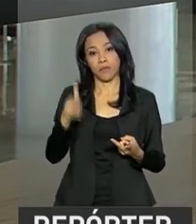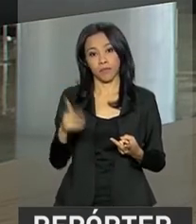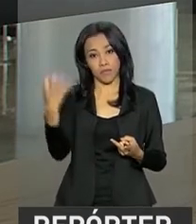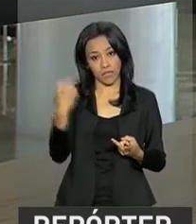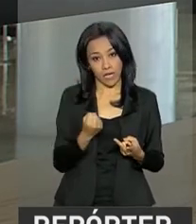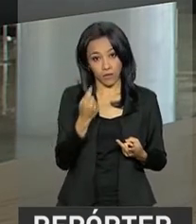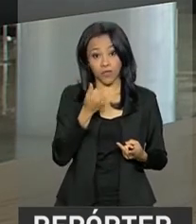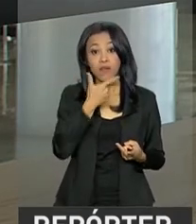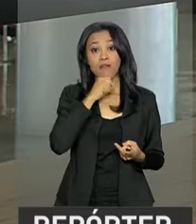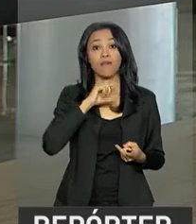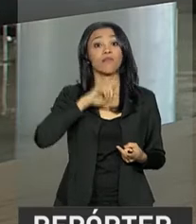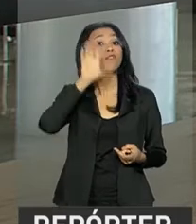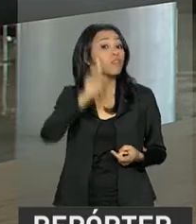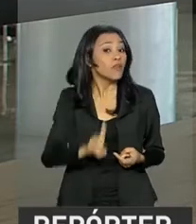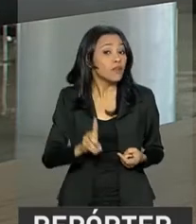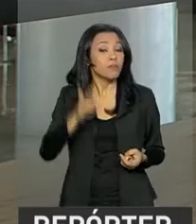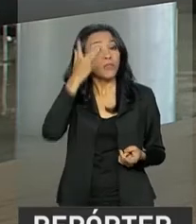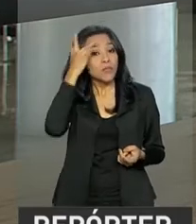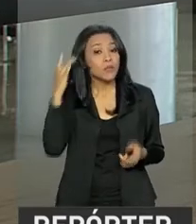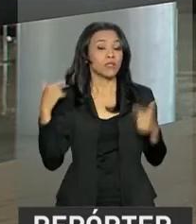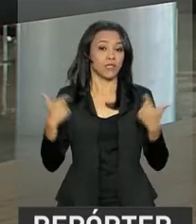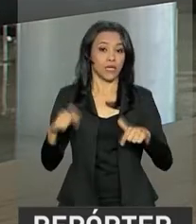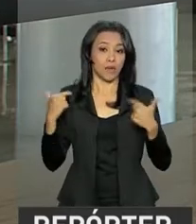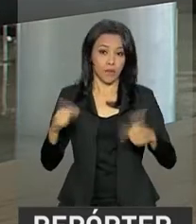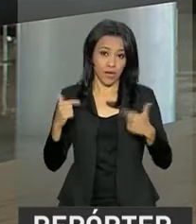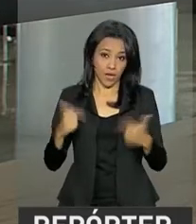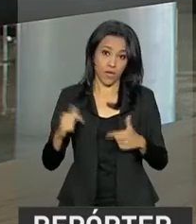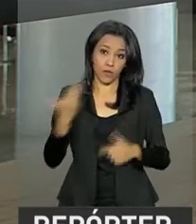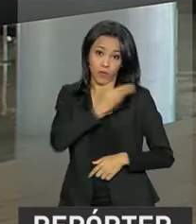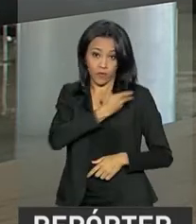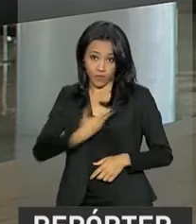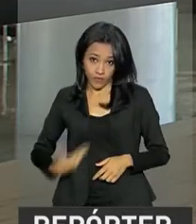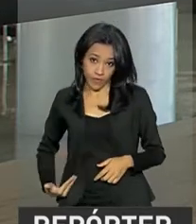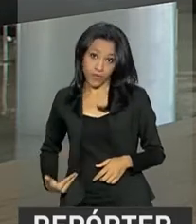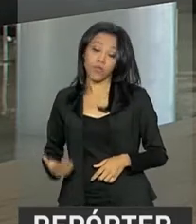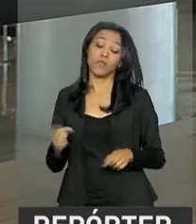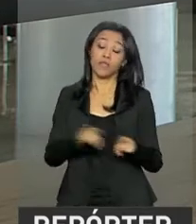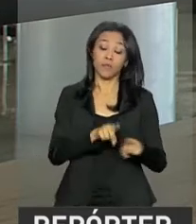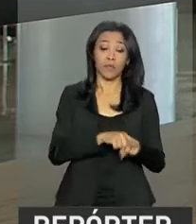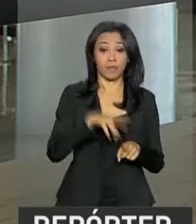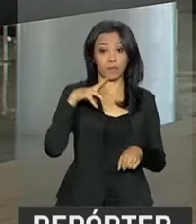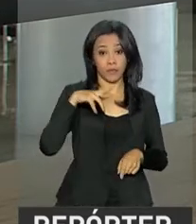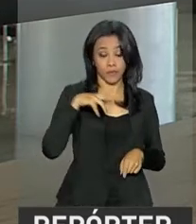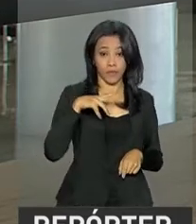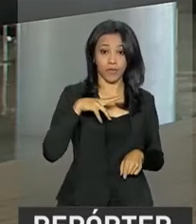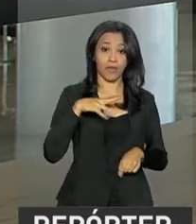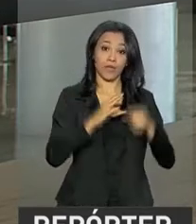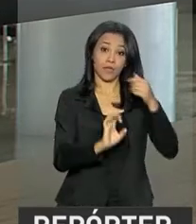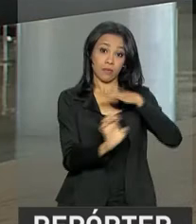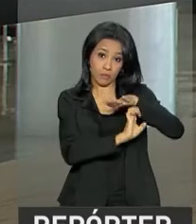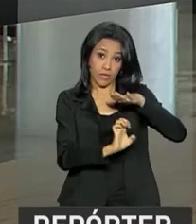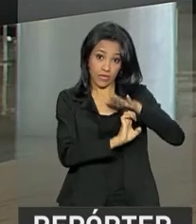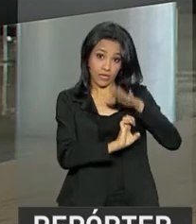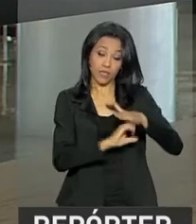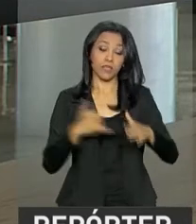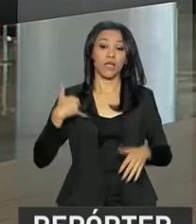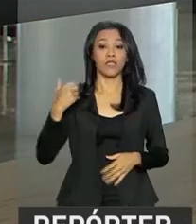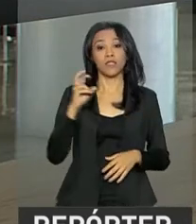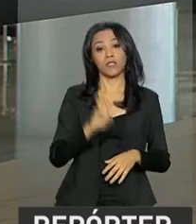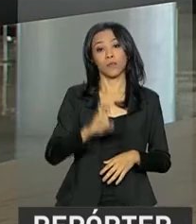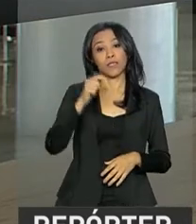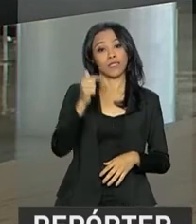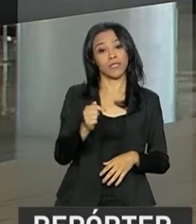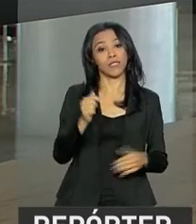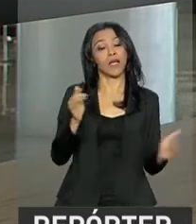direito ao benefício os trabalhadores de instituições públicas e privadas com idades de 57 a 59